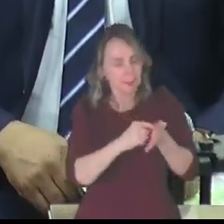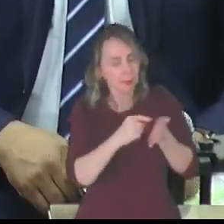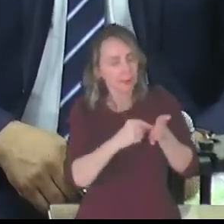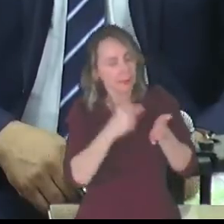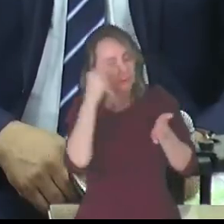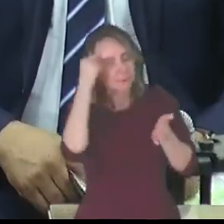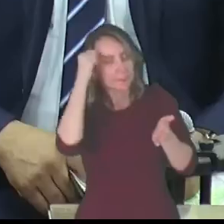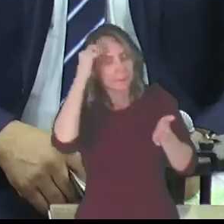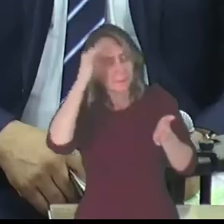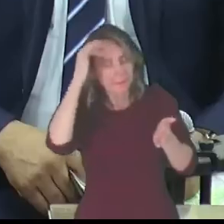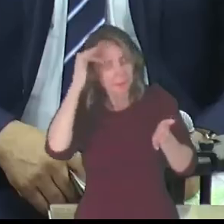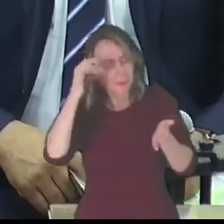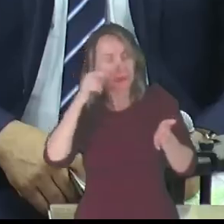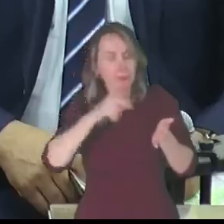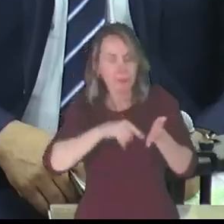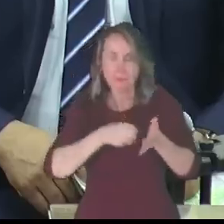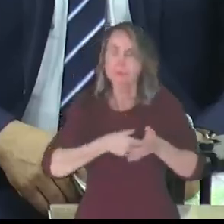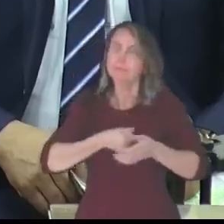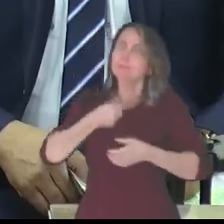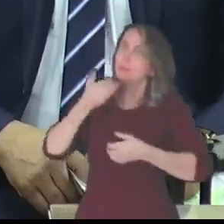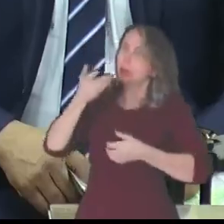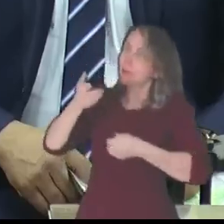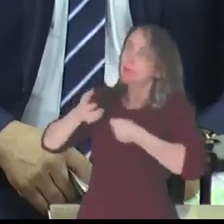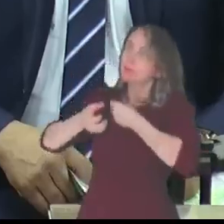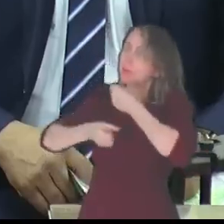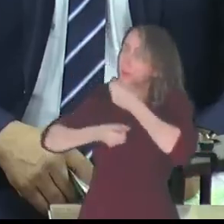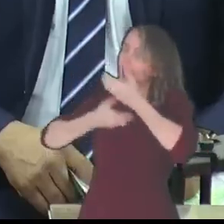contar para Jesus o seu problema